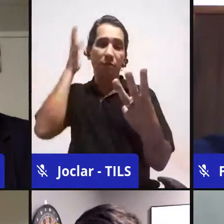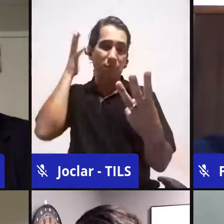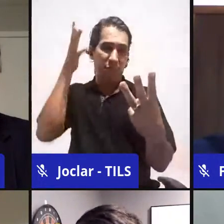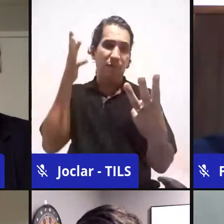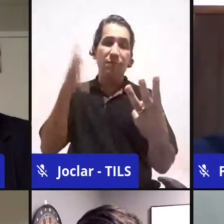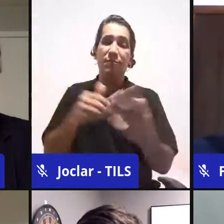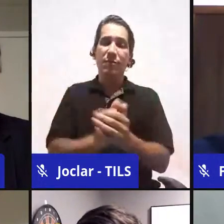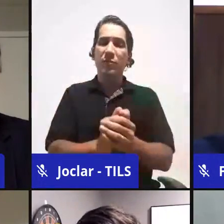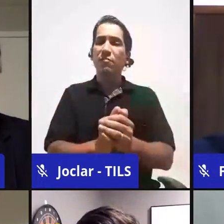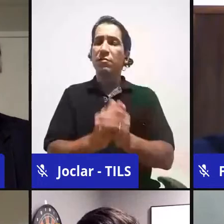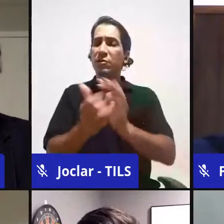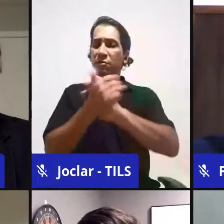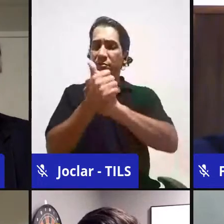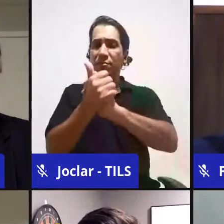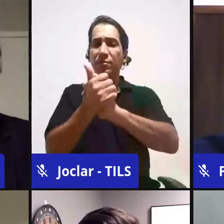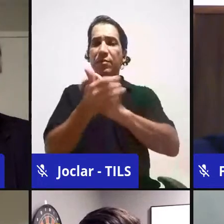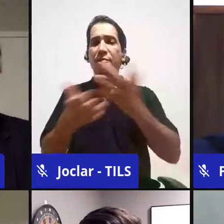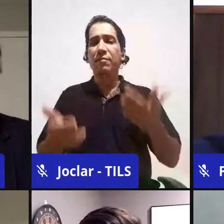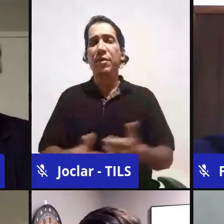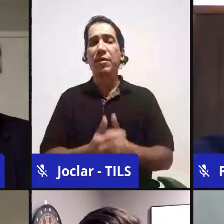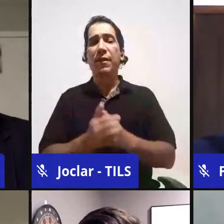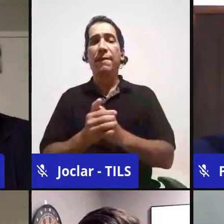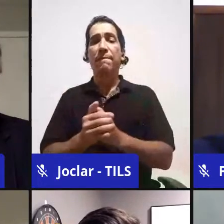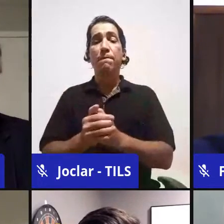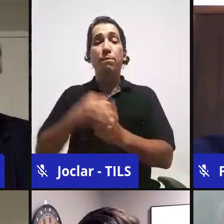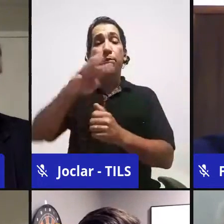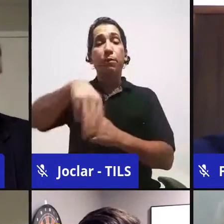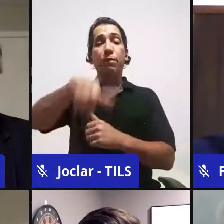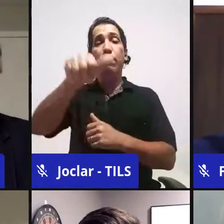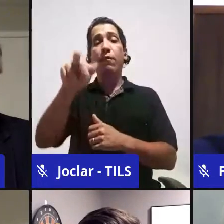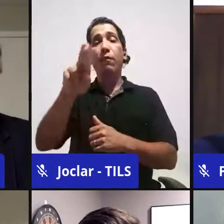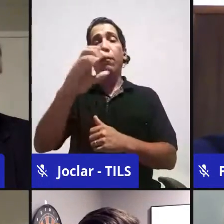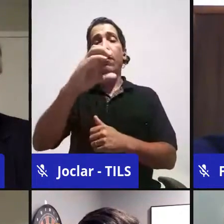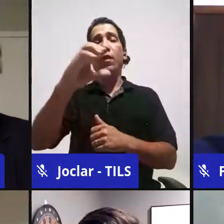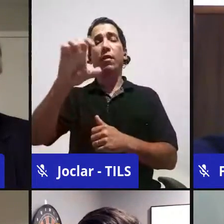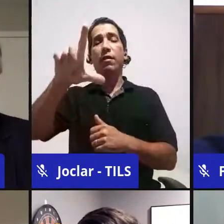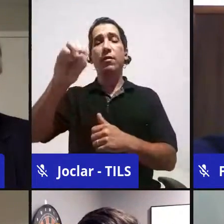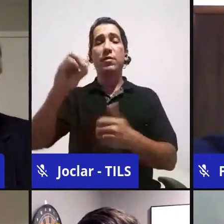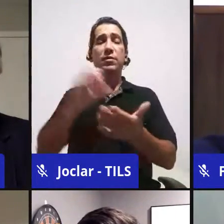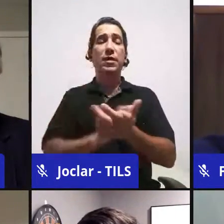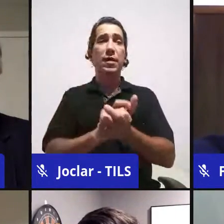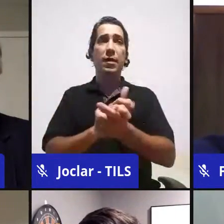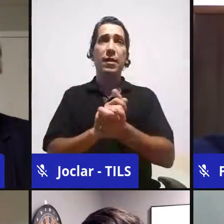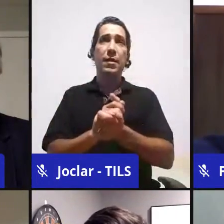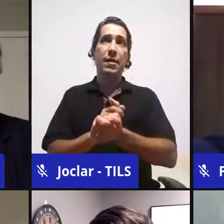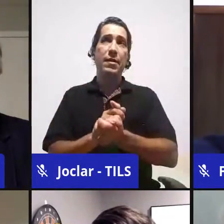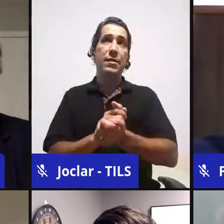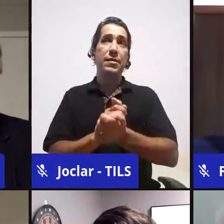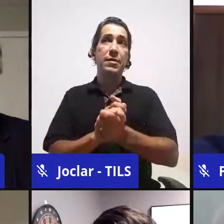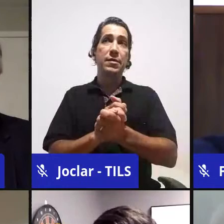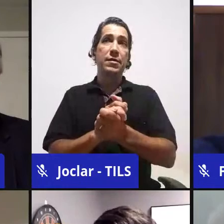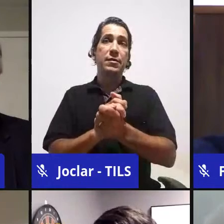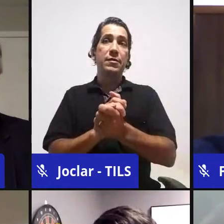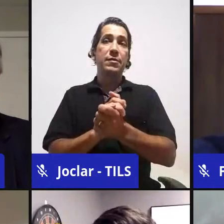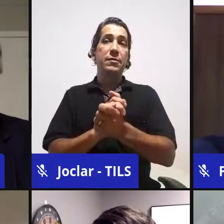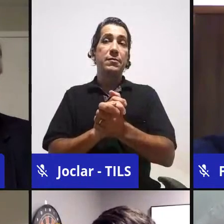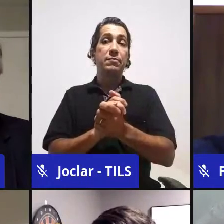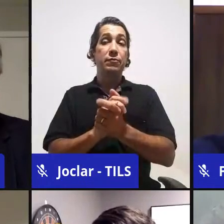um ponto. O Marcelo encerrou a fala dele, deixando alguns desafios para a